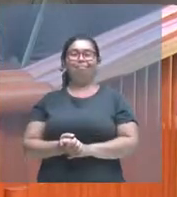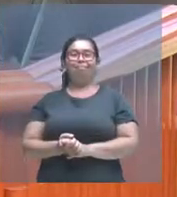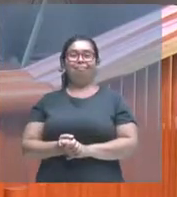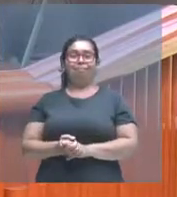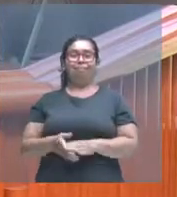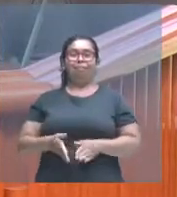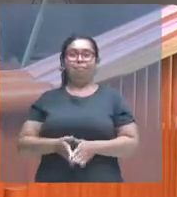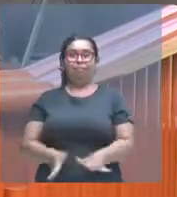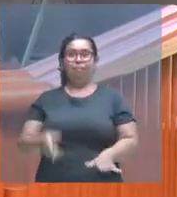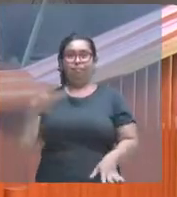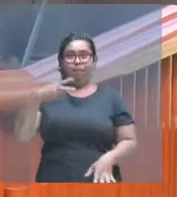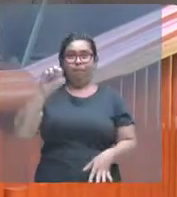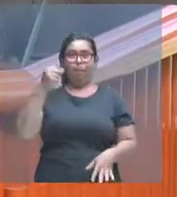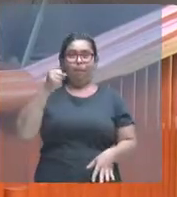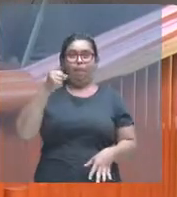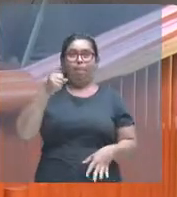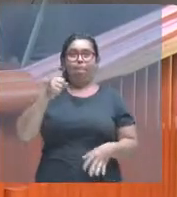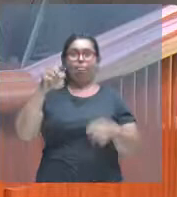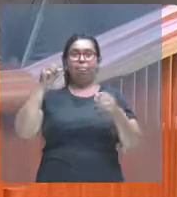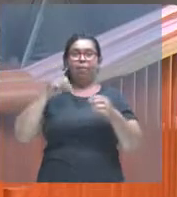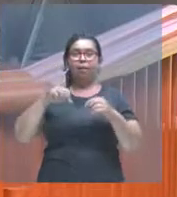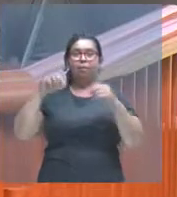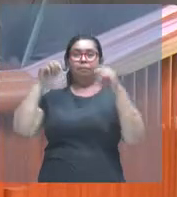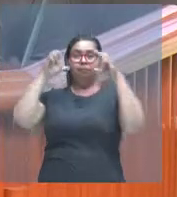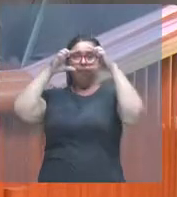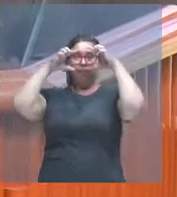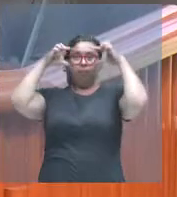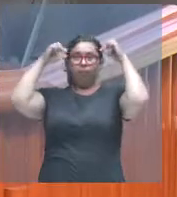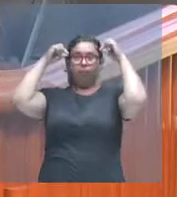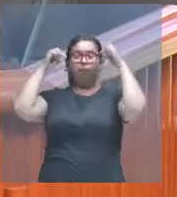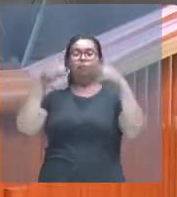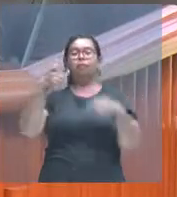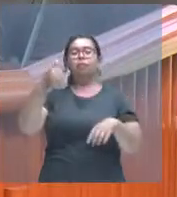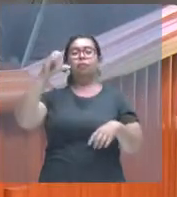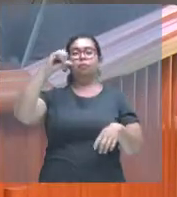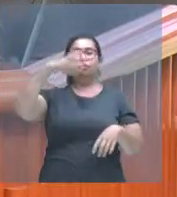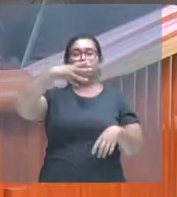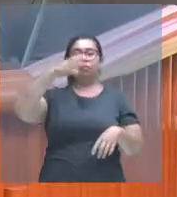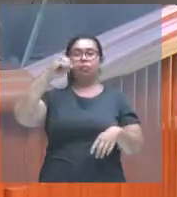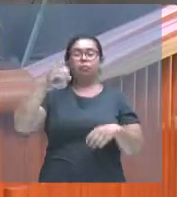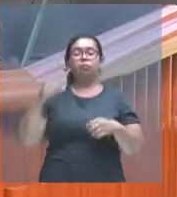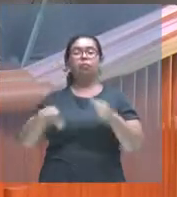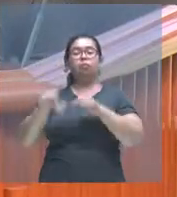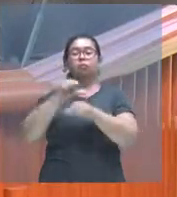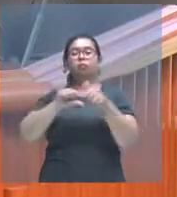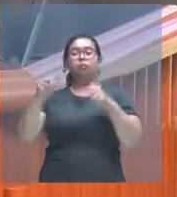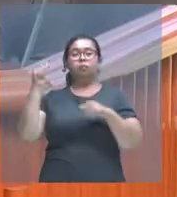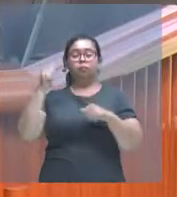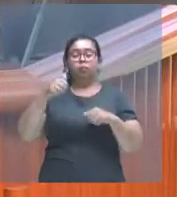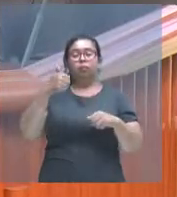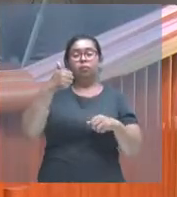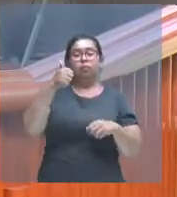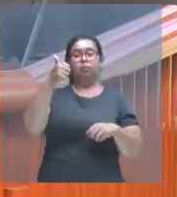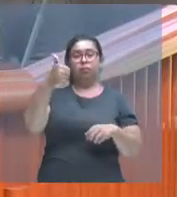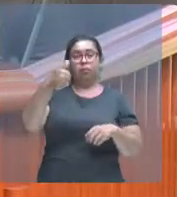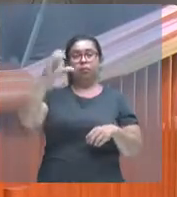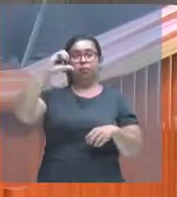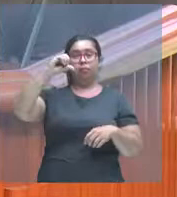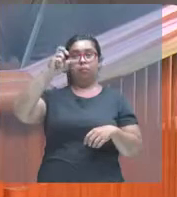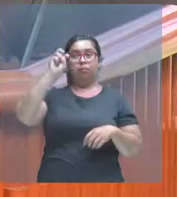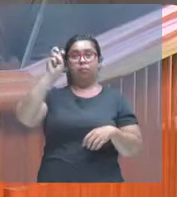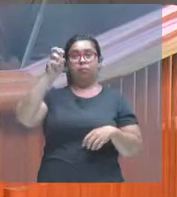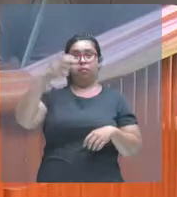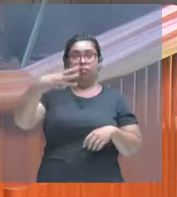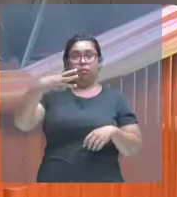Nasceu em 28 de fevereiro de 1940, mudou-se com a família para Assis em 1953, para